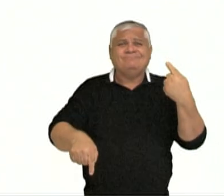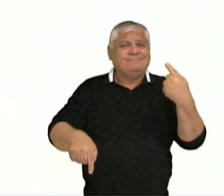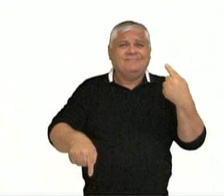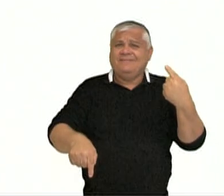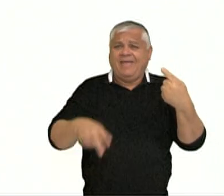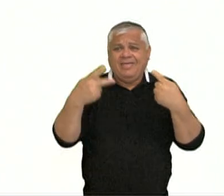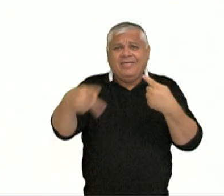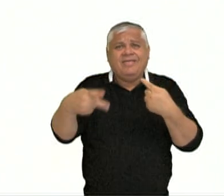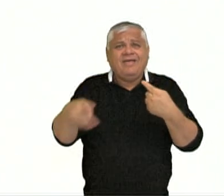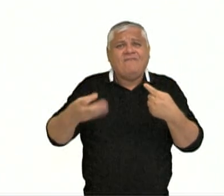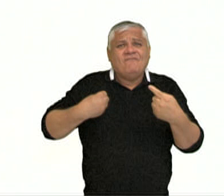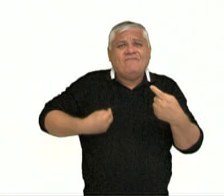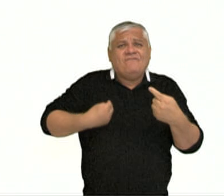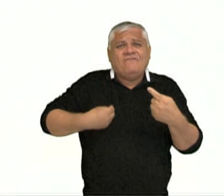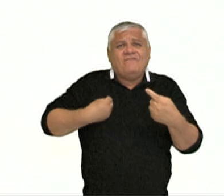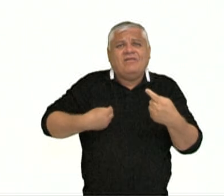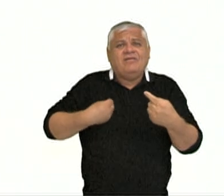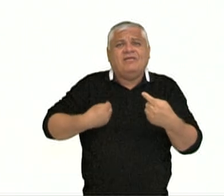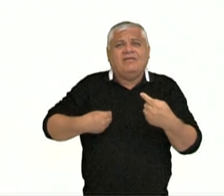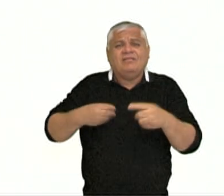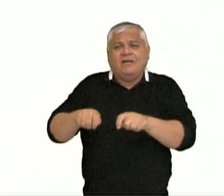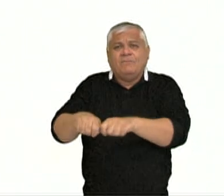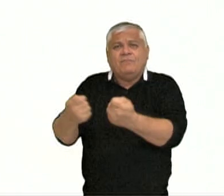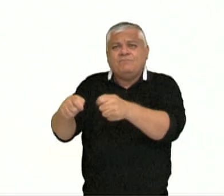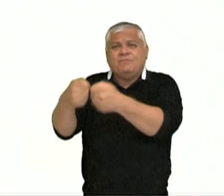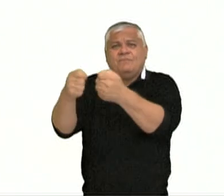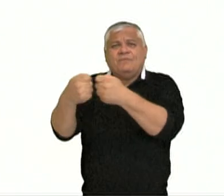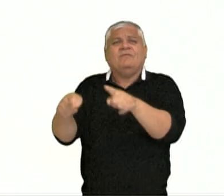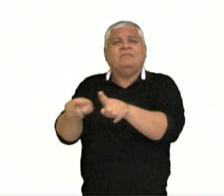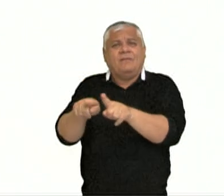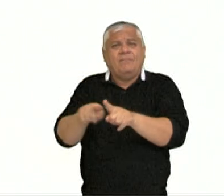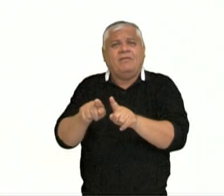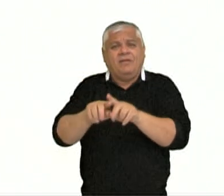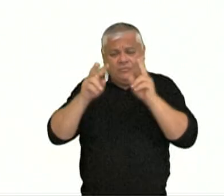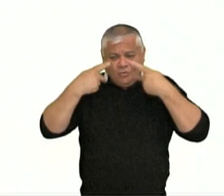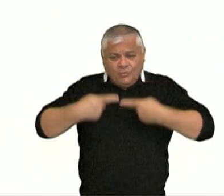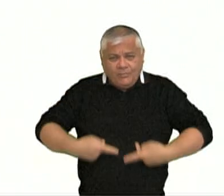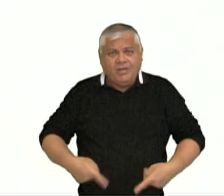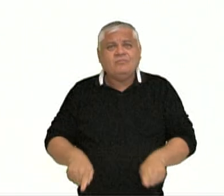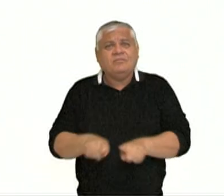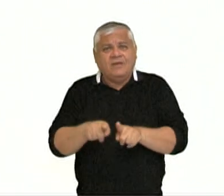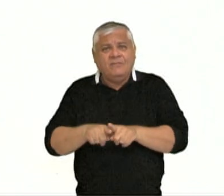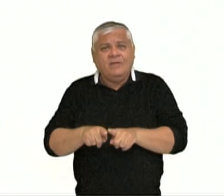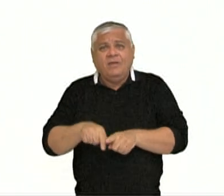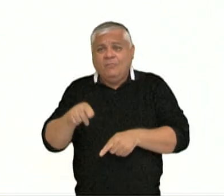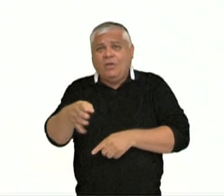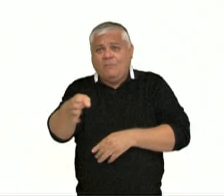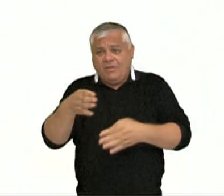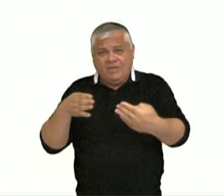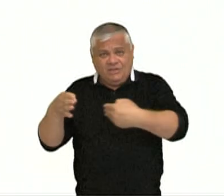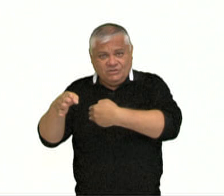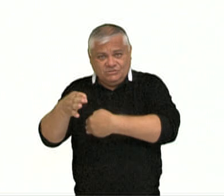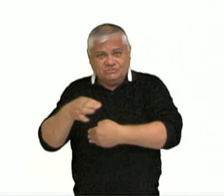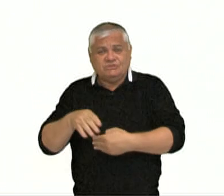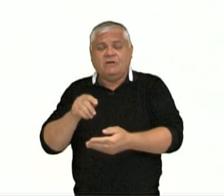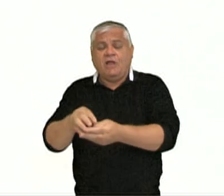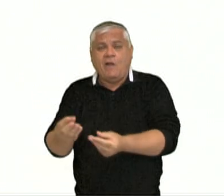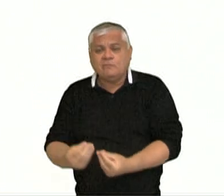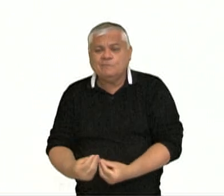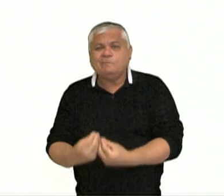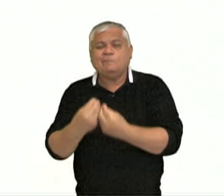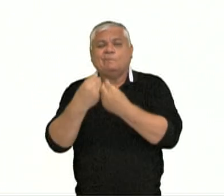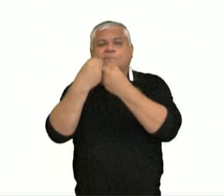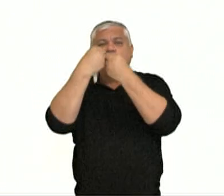e que indiretamente também podem fazer mal para o ser humano, porque se o ser humano vai consumir, por exemplo, aquele animal,